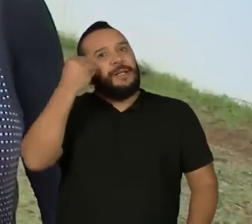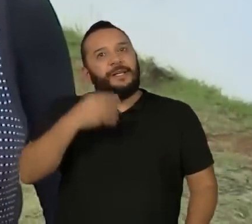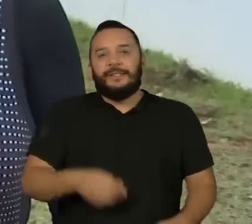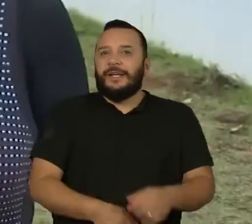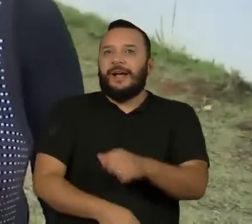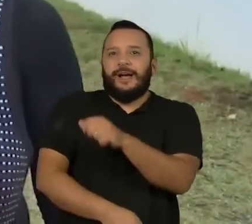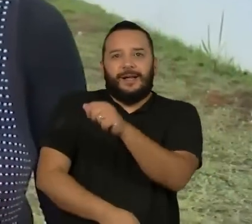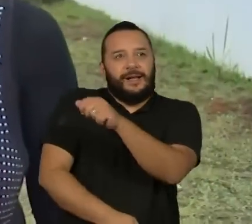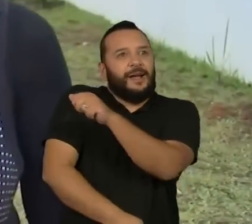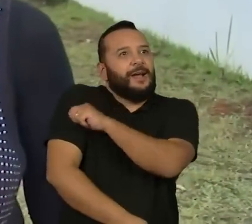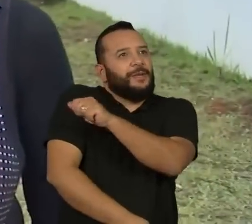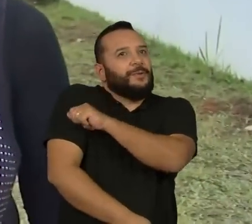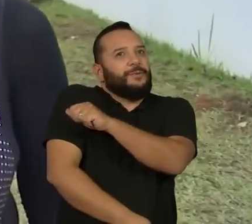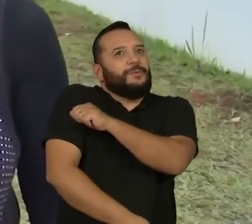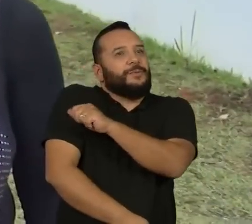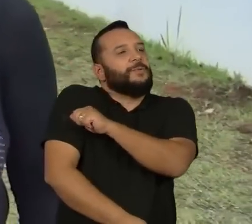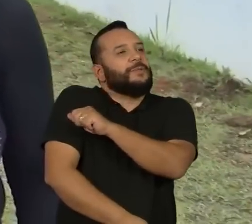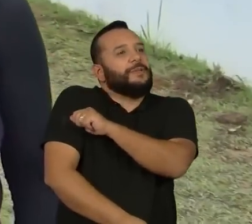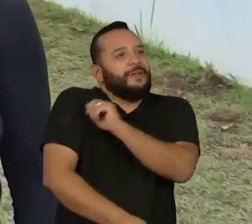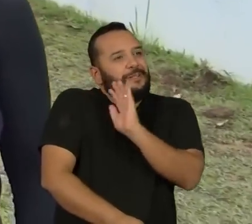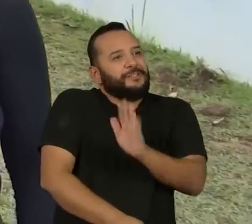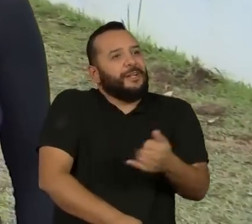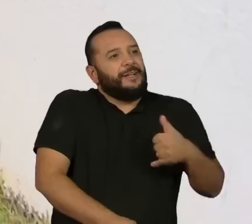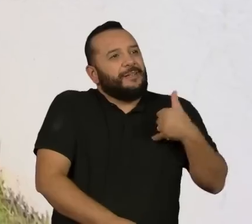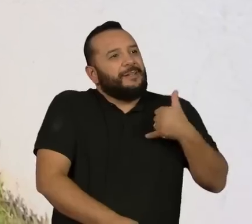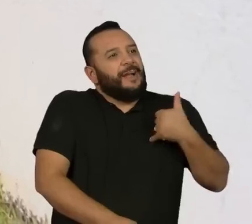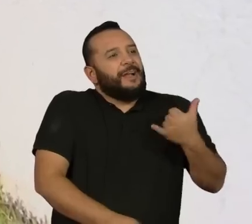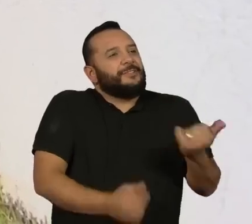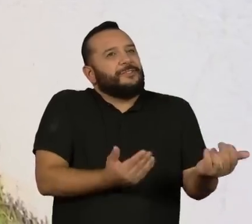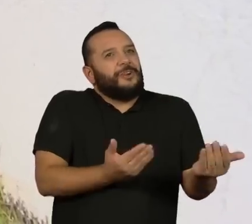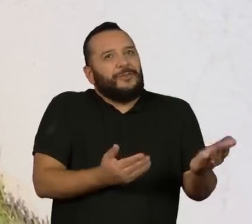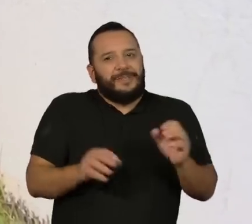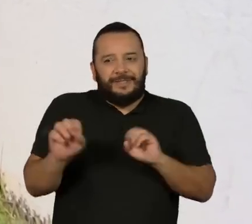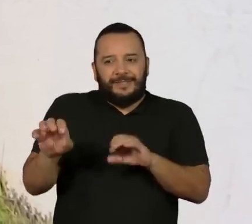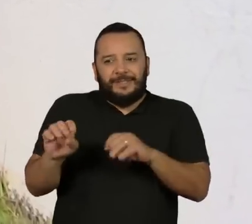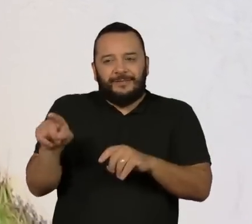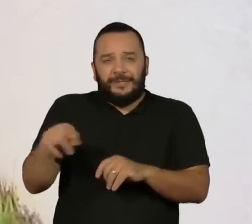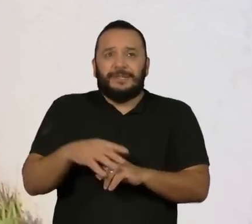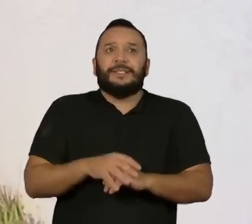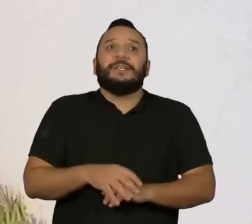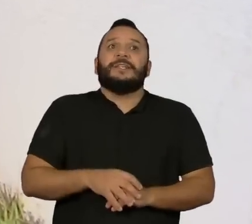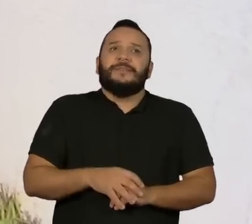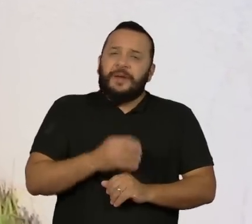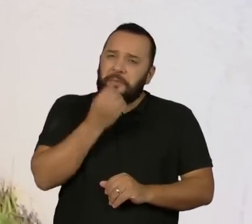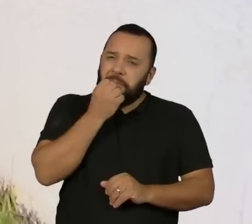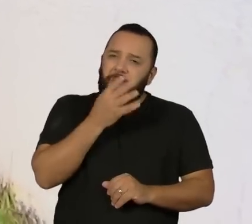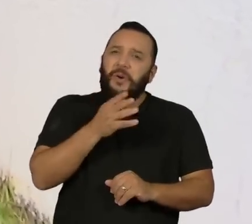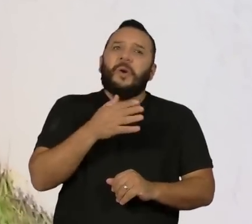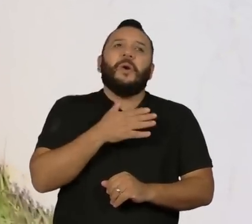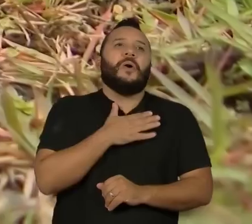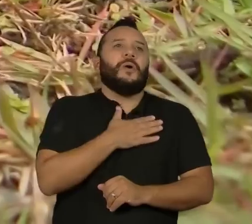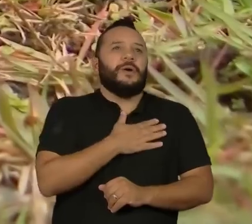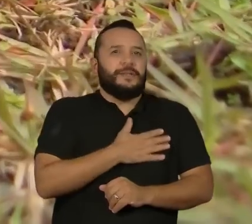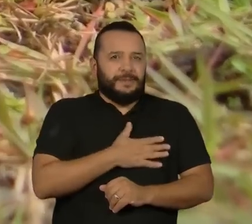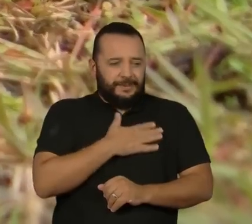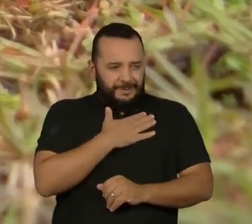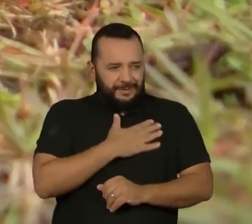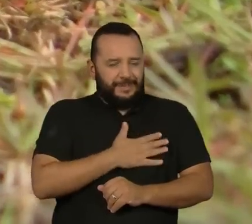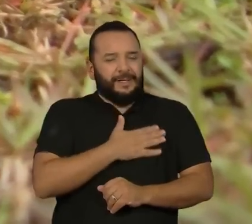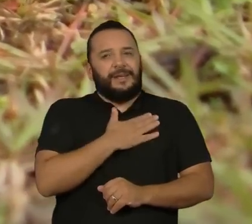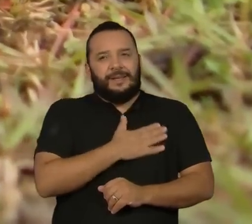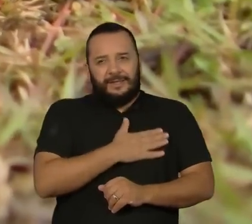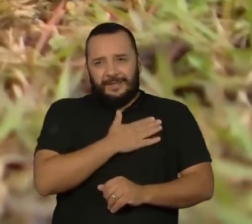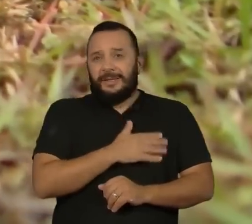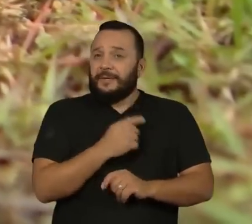aluna mais nova que você, mas muito habilidosa te ensinando? Bom, foi bom, que eu gostei, porque aqui